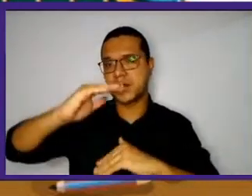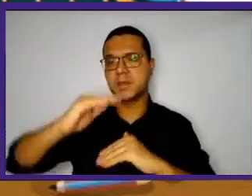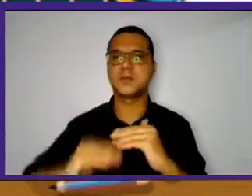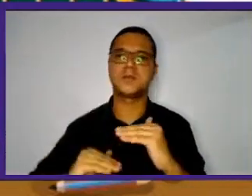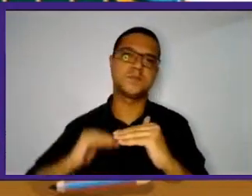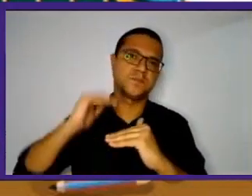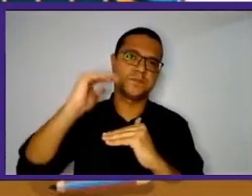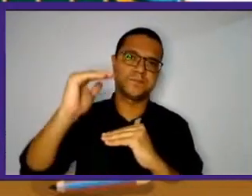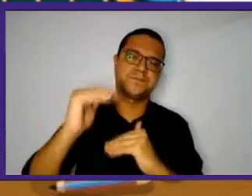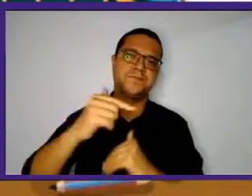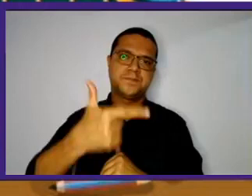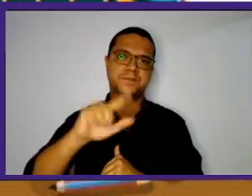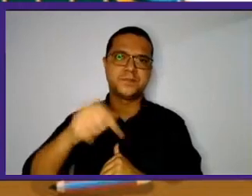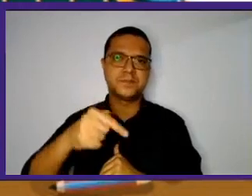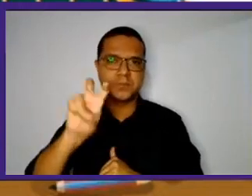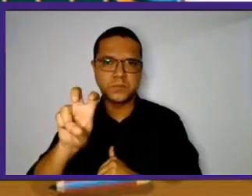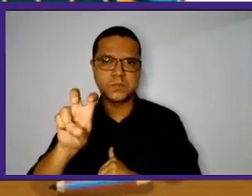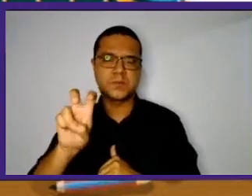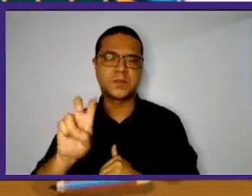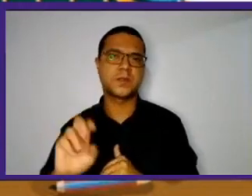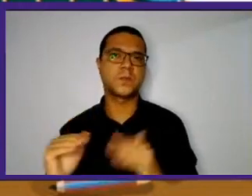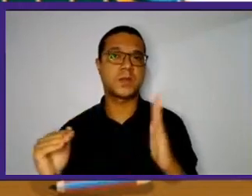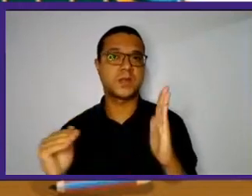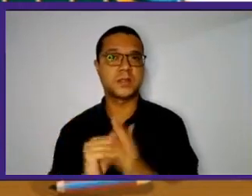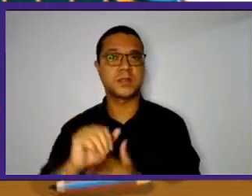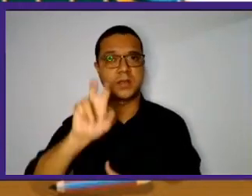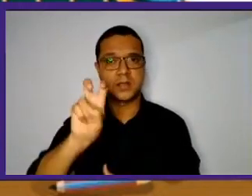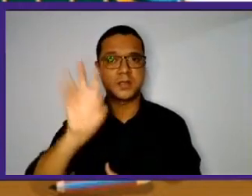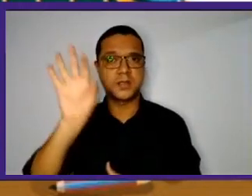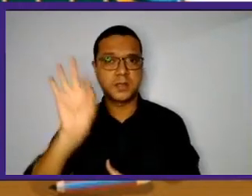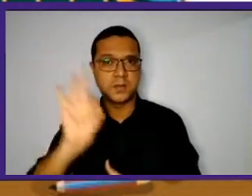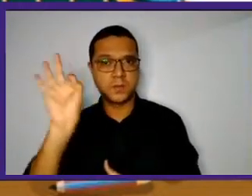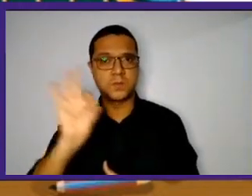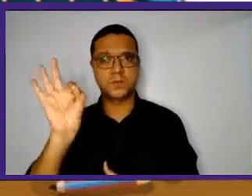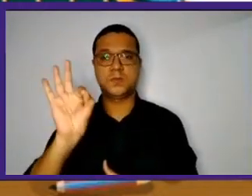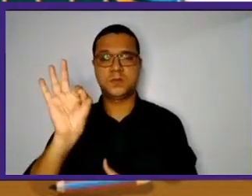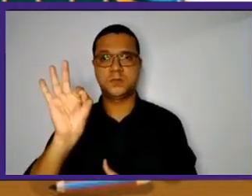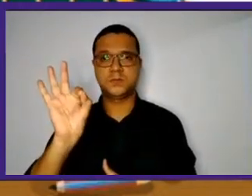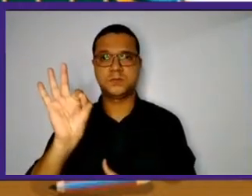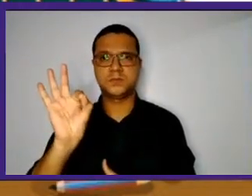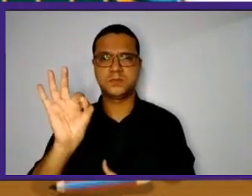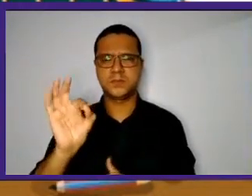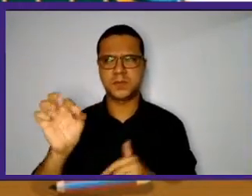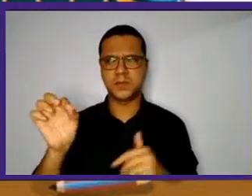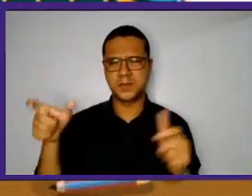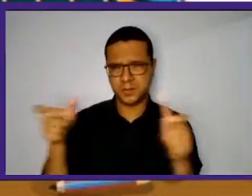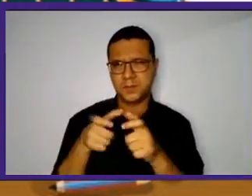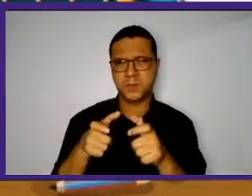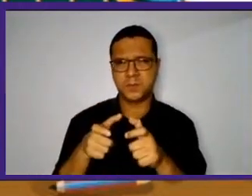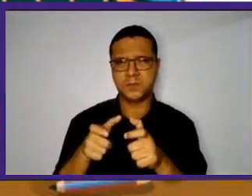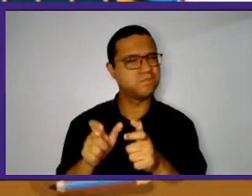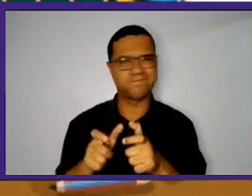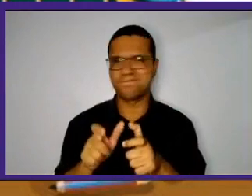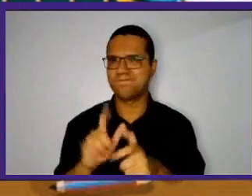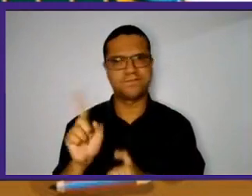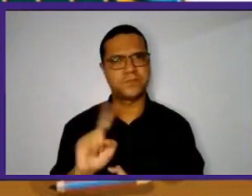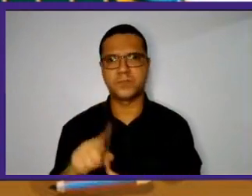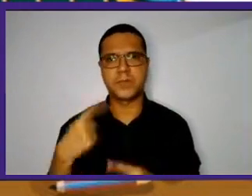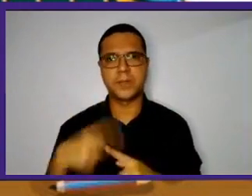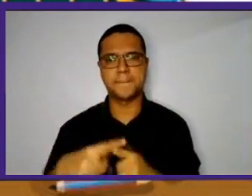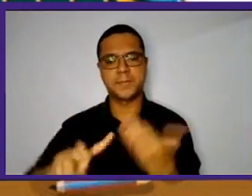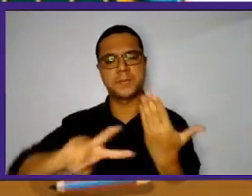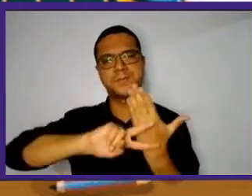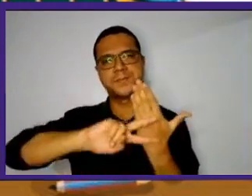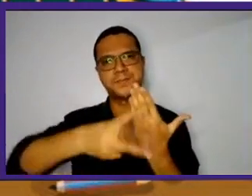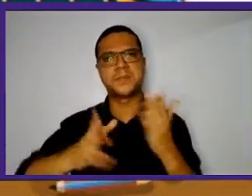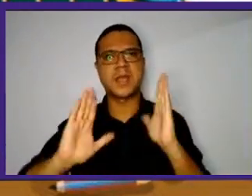Celsius. Mas você pode pensar, olha, isso é muito pouco. Não é, porque os efeitos já estão sendo sentidos. E aí você vai